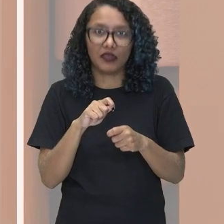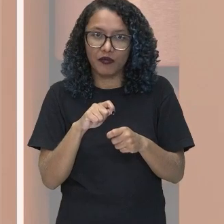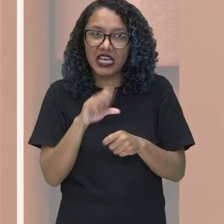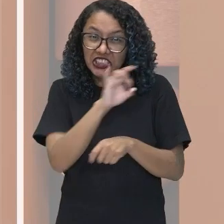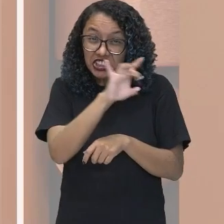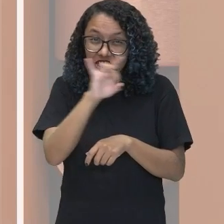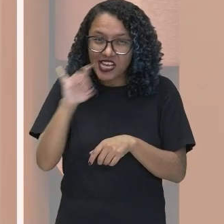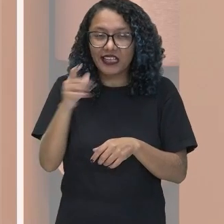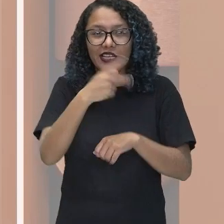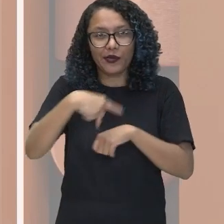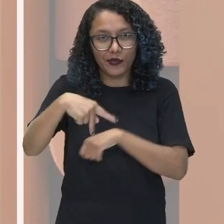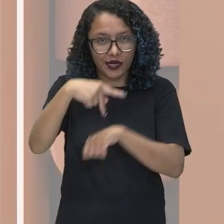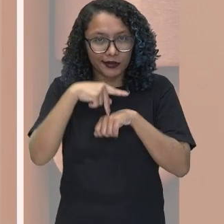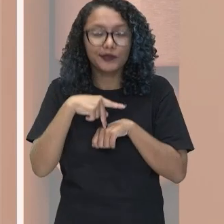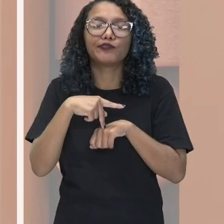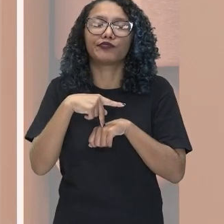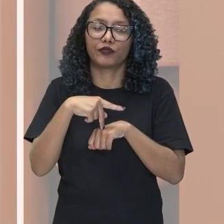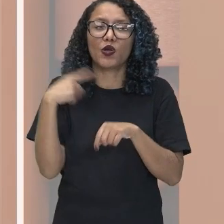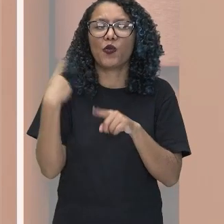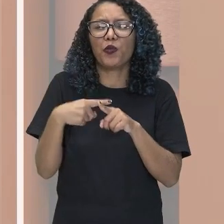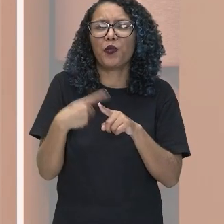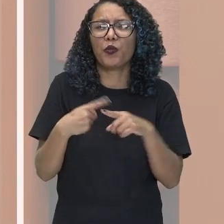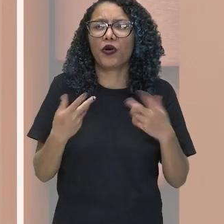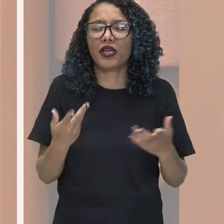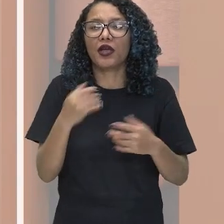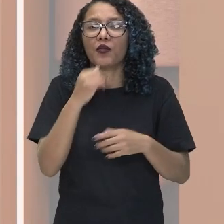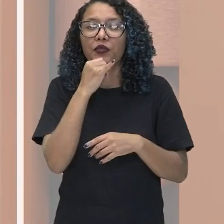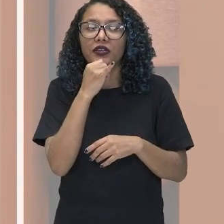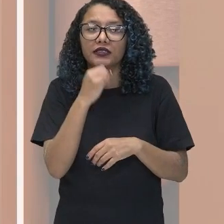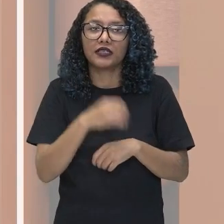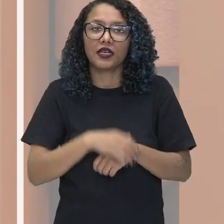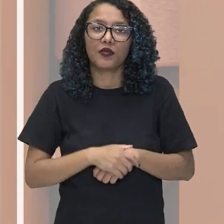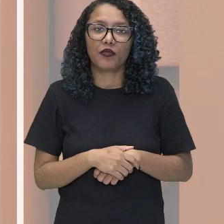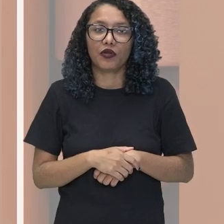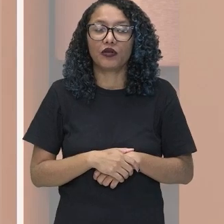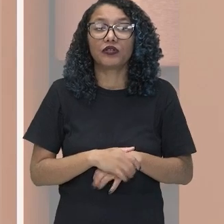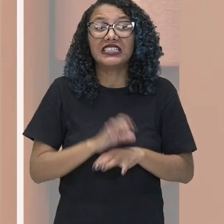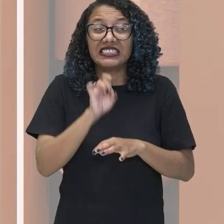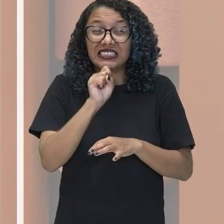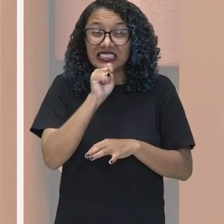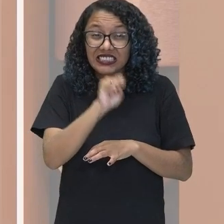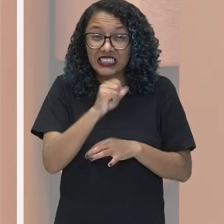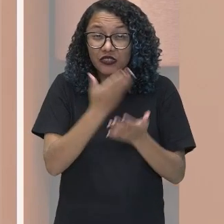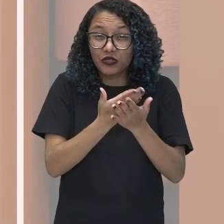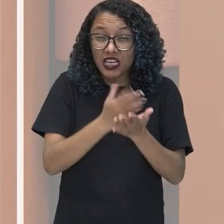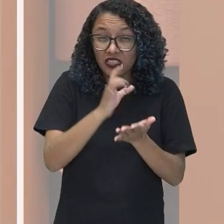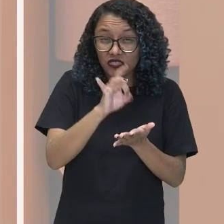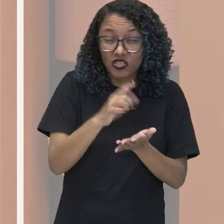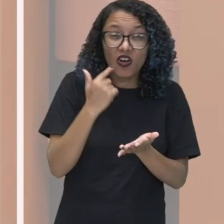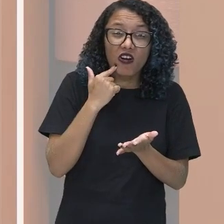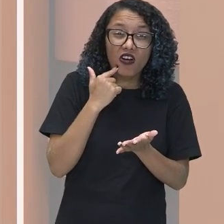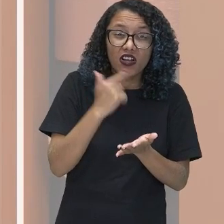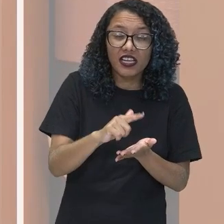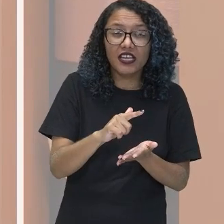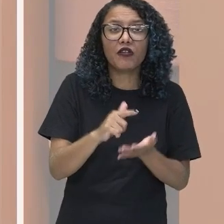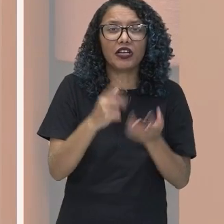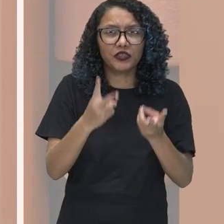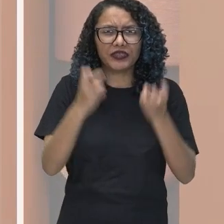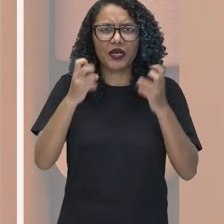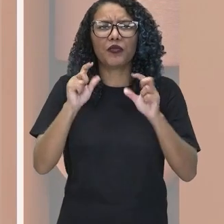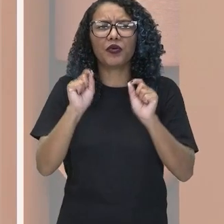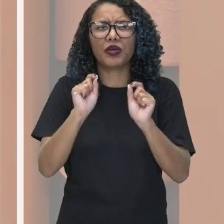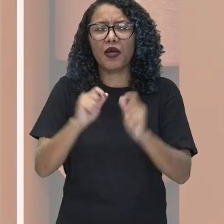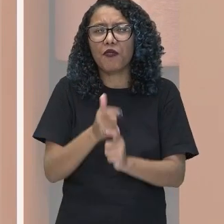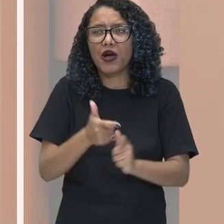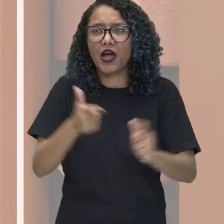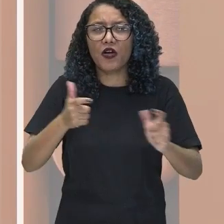apresentam. Isso porque quando a gente vai utilizar, por exemplo, somente o idioma, a gente vai verificar que a maioria desses países vão